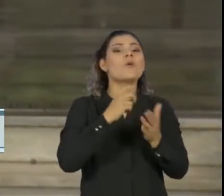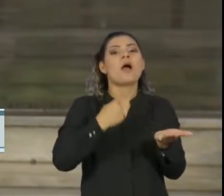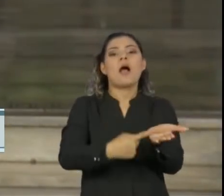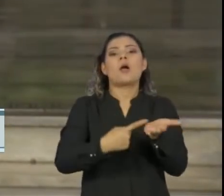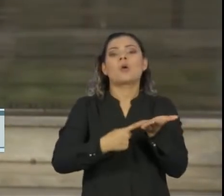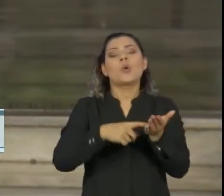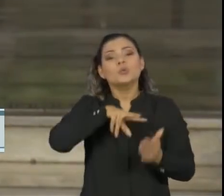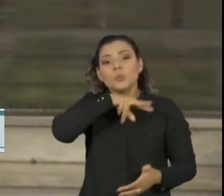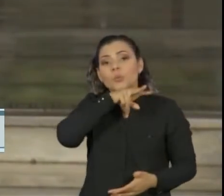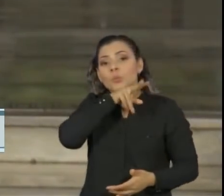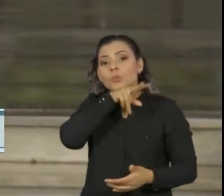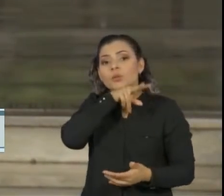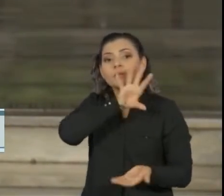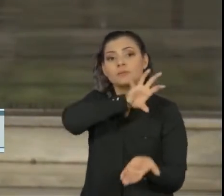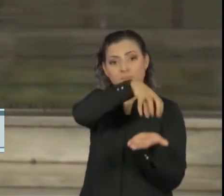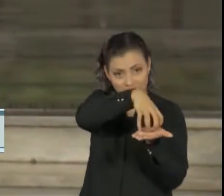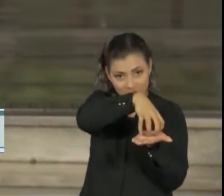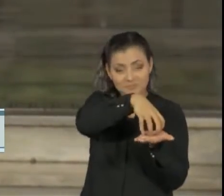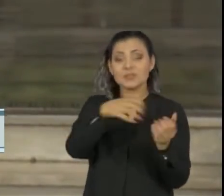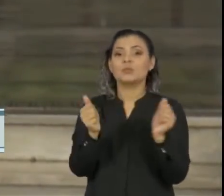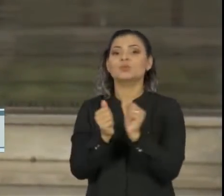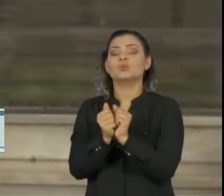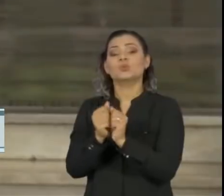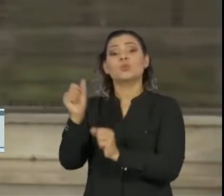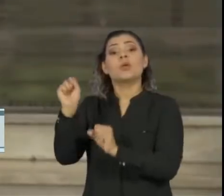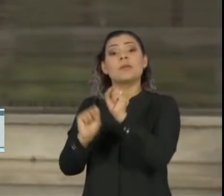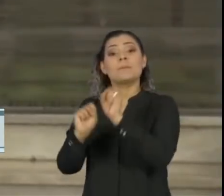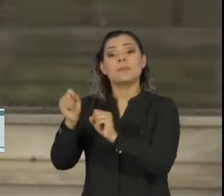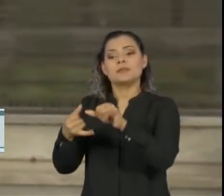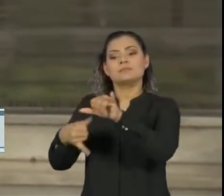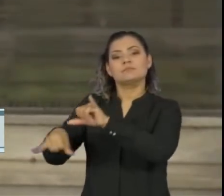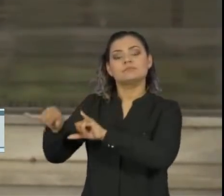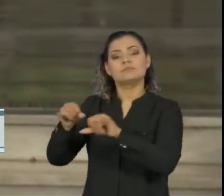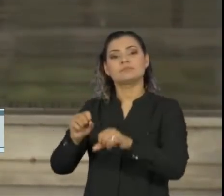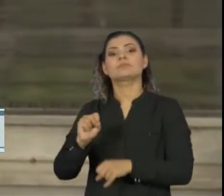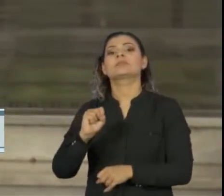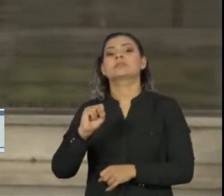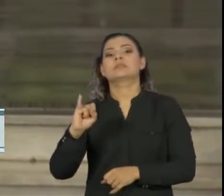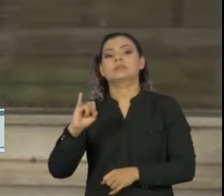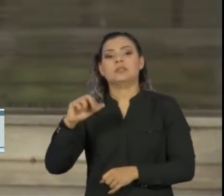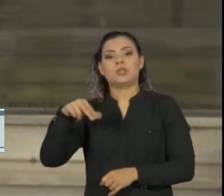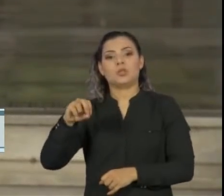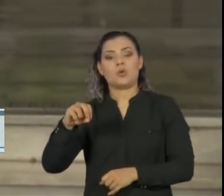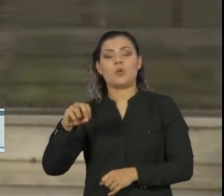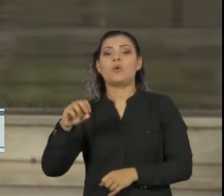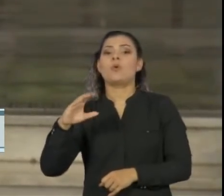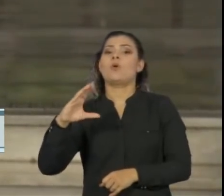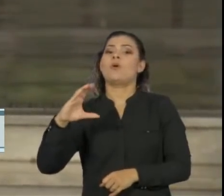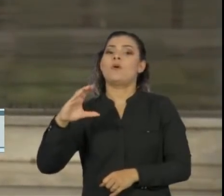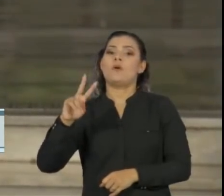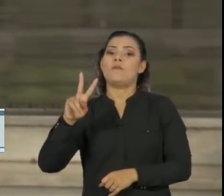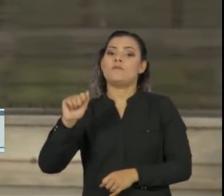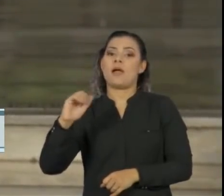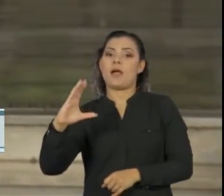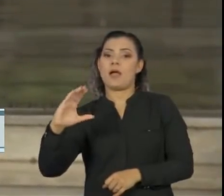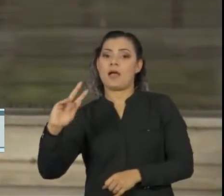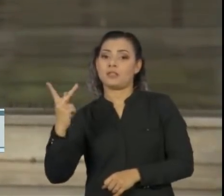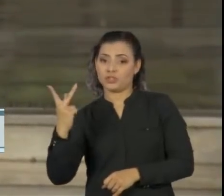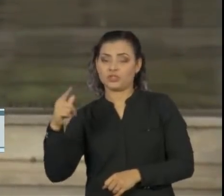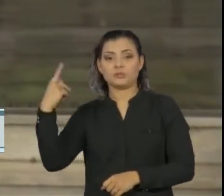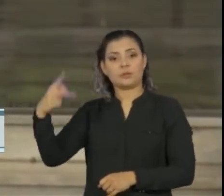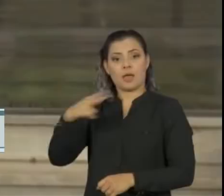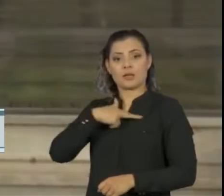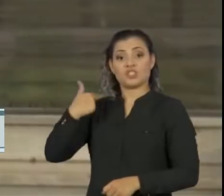Butantan, aqui de São Paulo, com a farmacêutica Sinovac Biotech, de Pequim, na China. Em